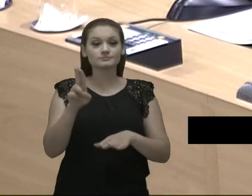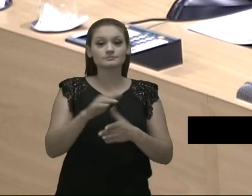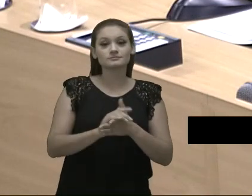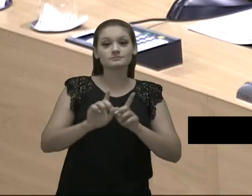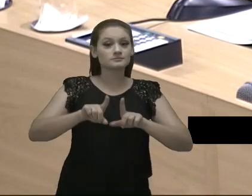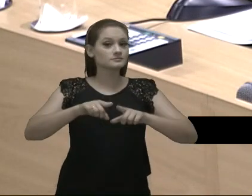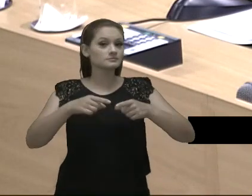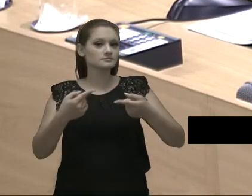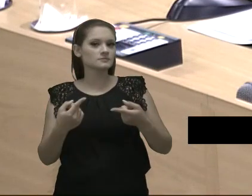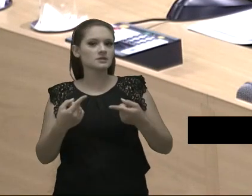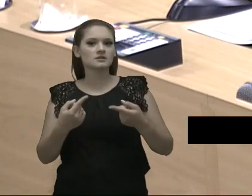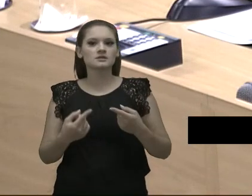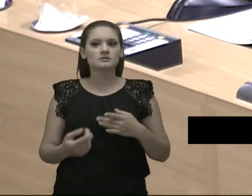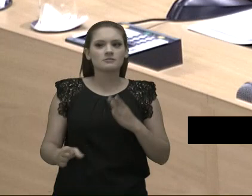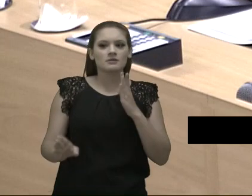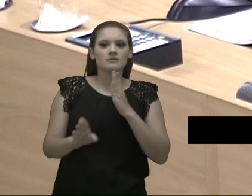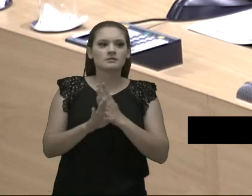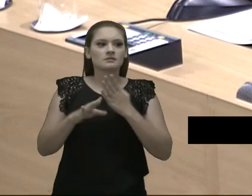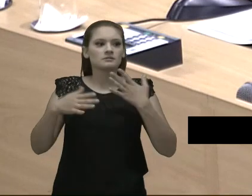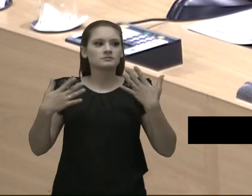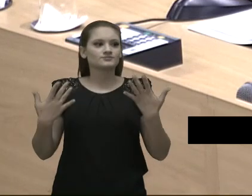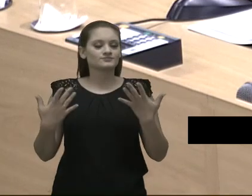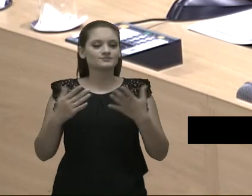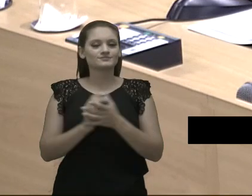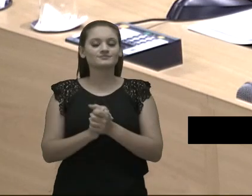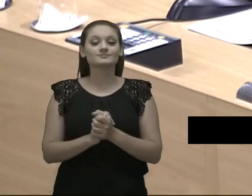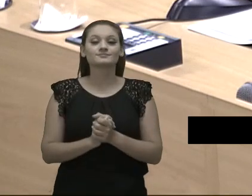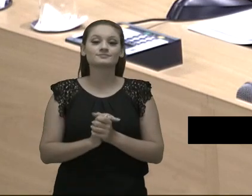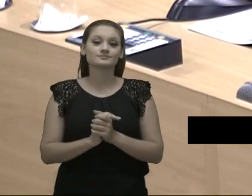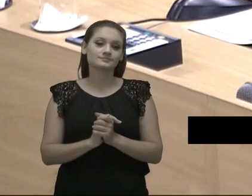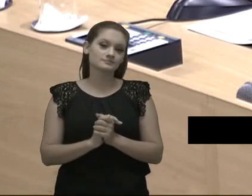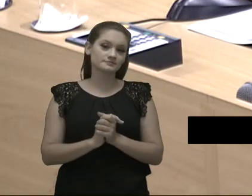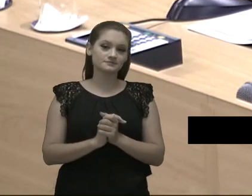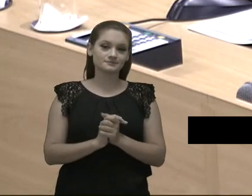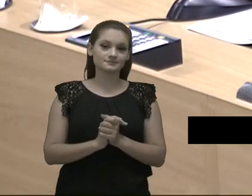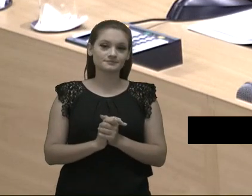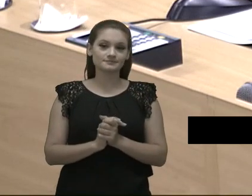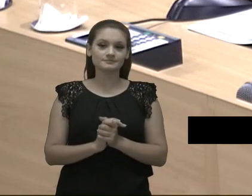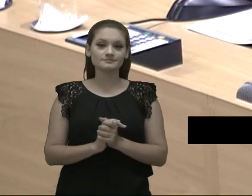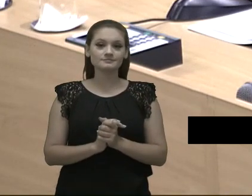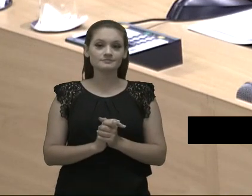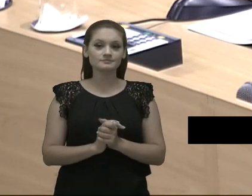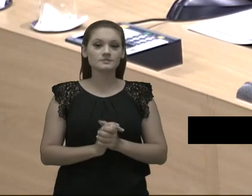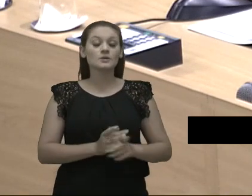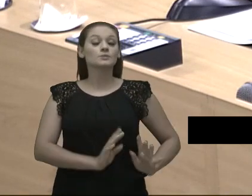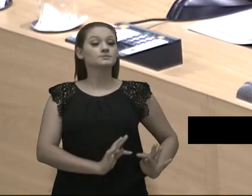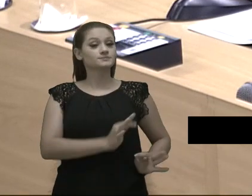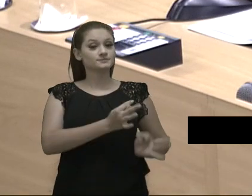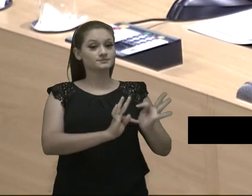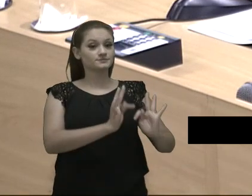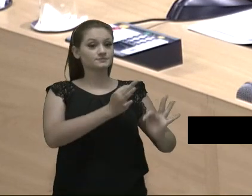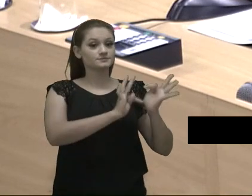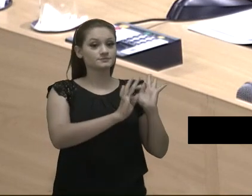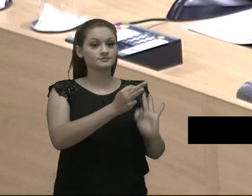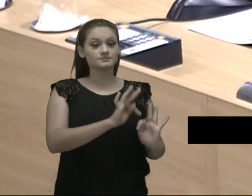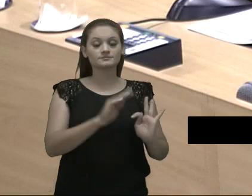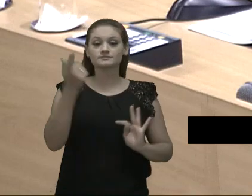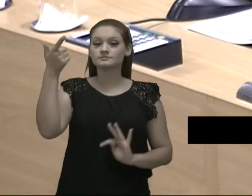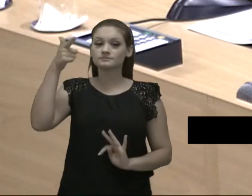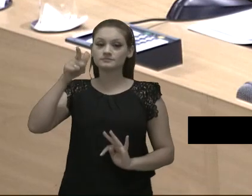não é um grande impacto. E a questão, isso pode impactar na questão do técnico, né? O técnico